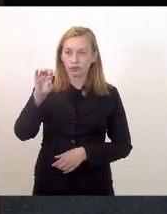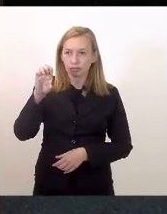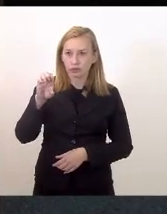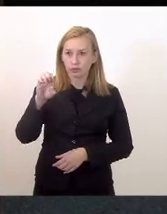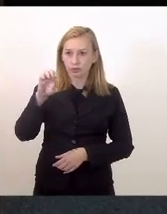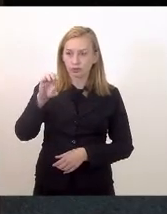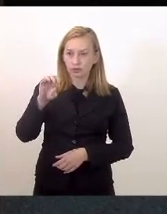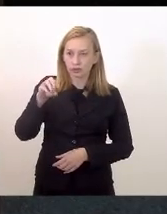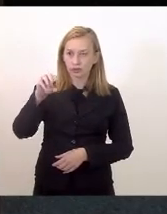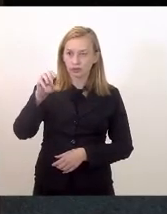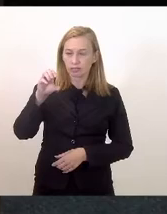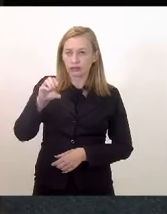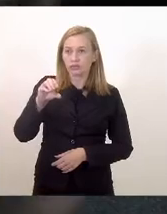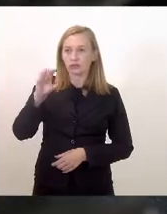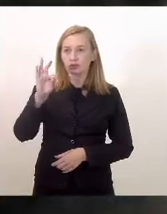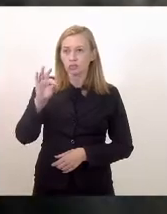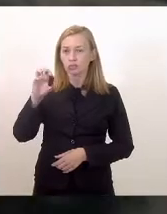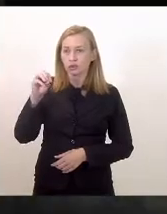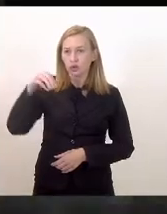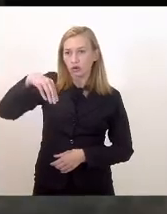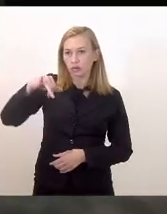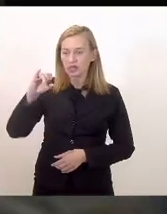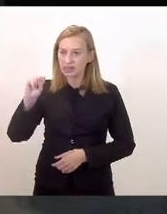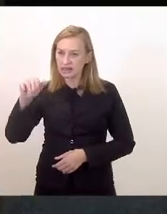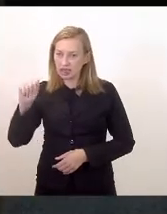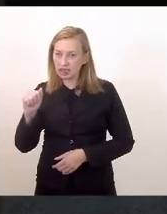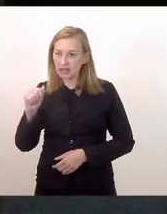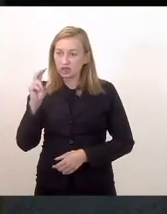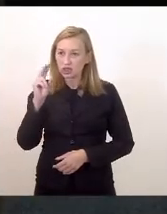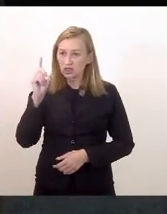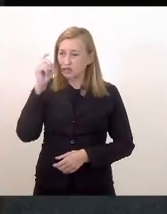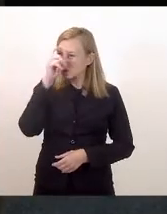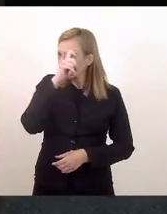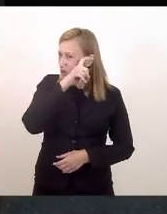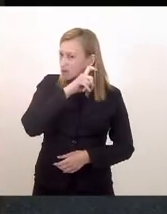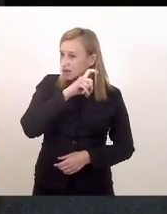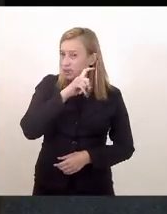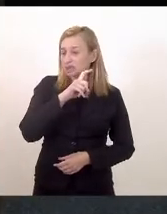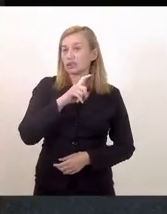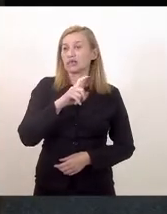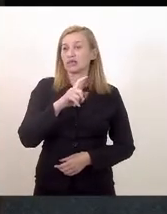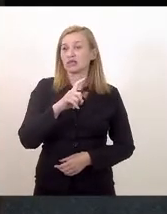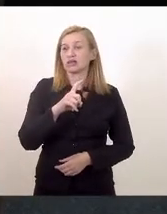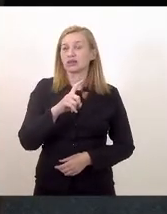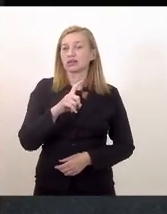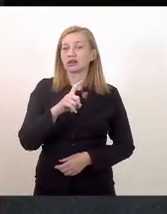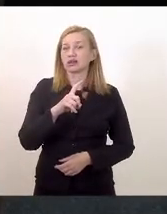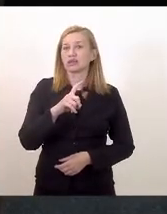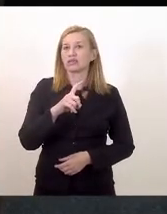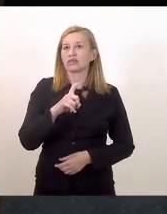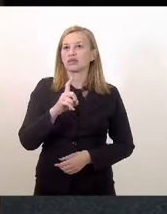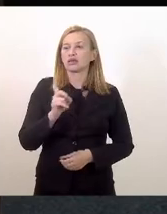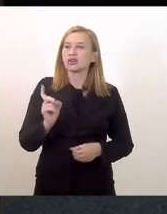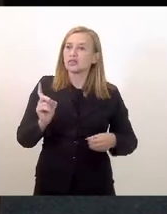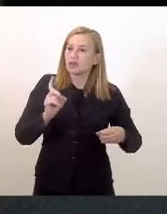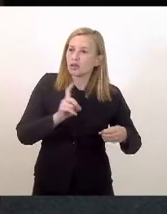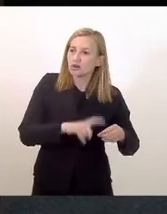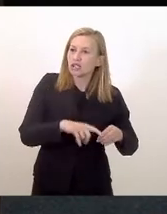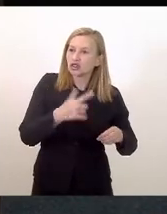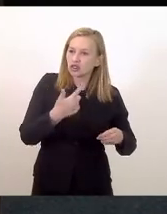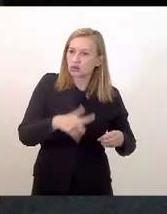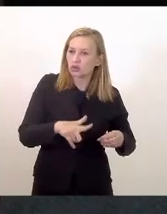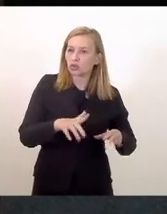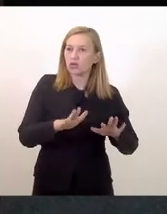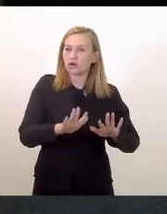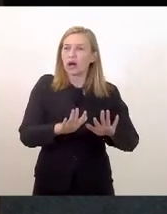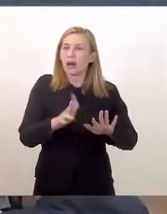muita dificuldade para a reabilitação, deputada Marta Rocha. Parece que quando a mulher é cometida